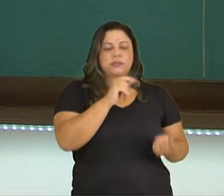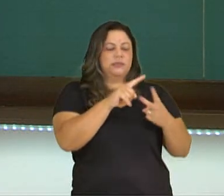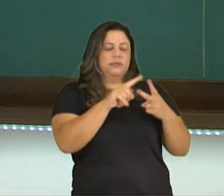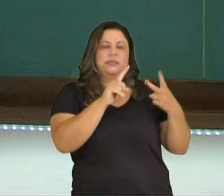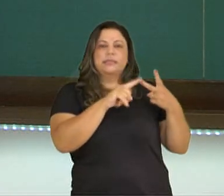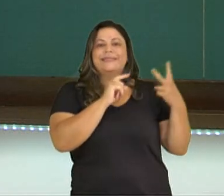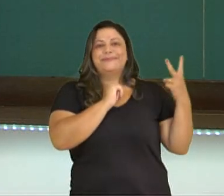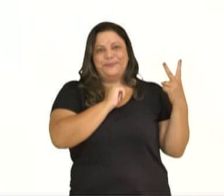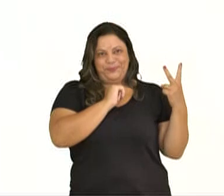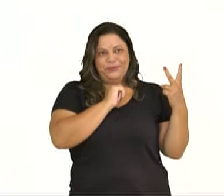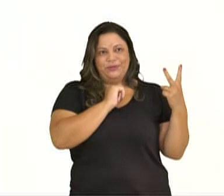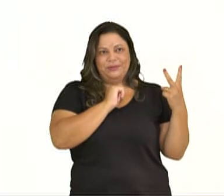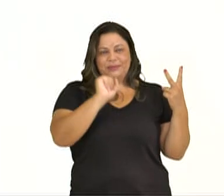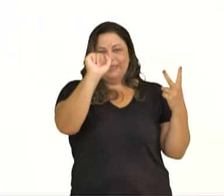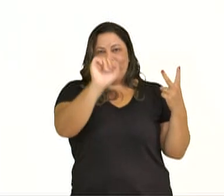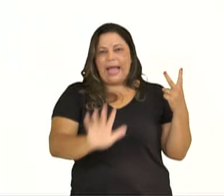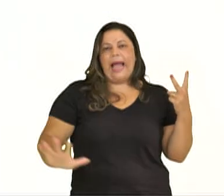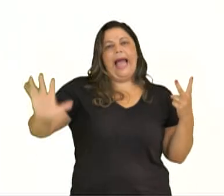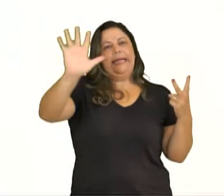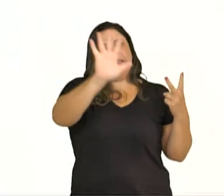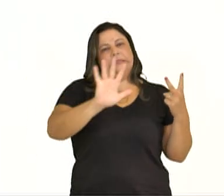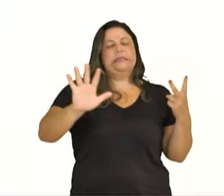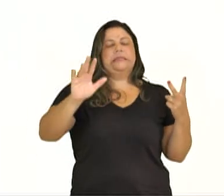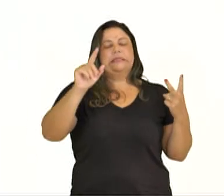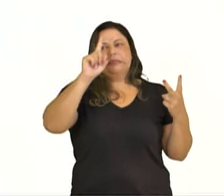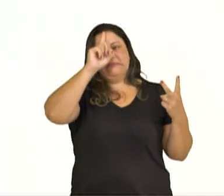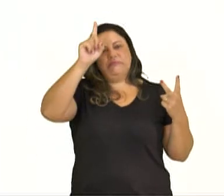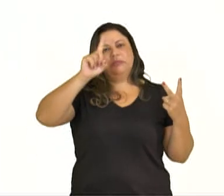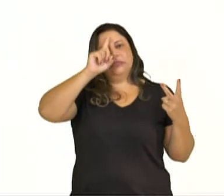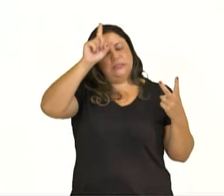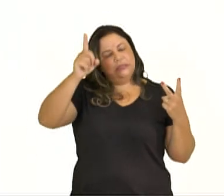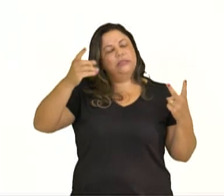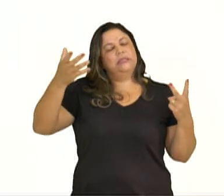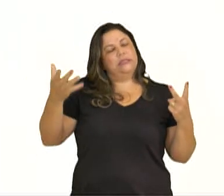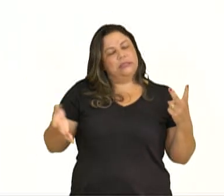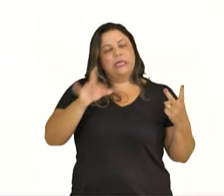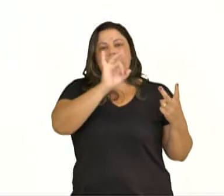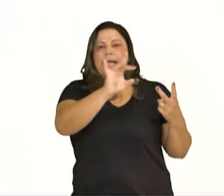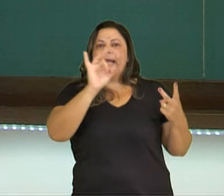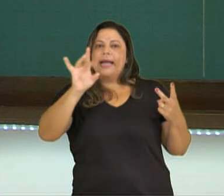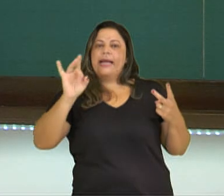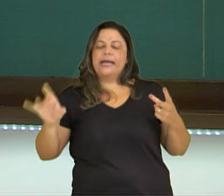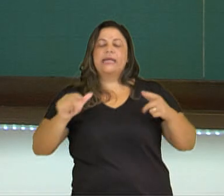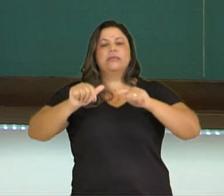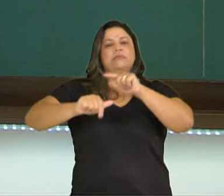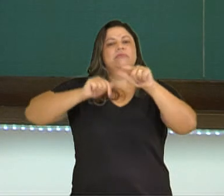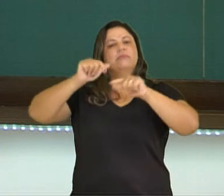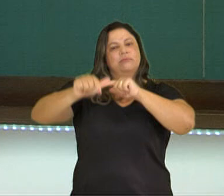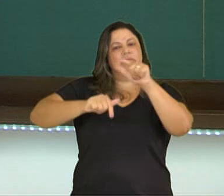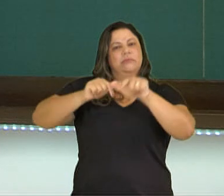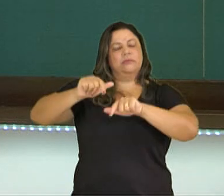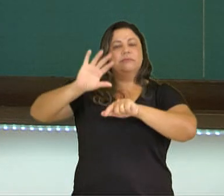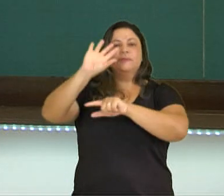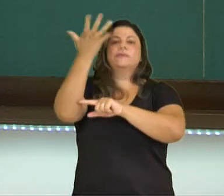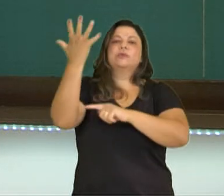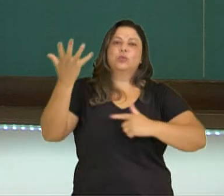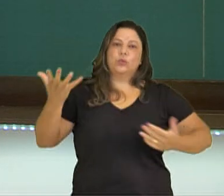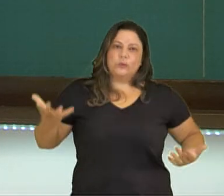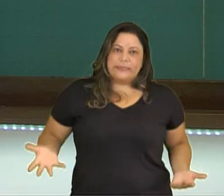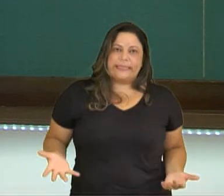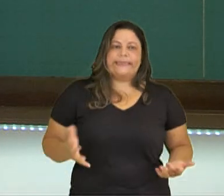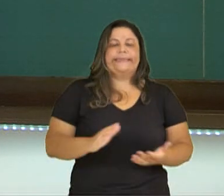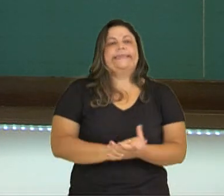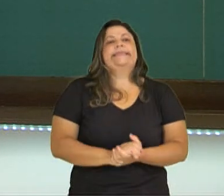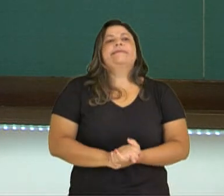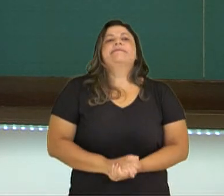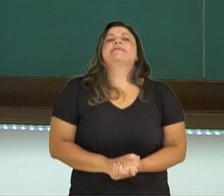As imagens trazem para nós a ideia do que cada uma dessas atividades aqui realiza, né? Então,